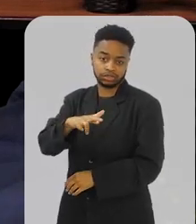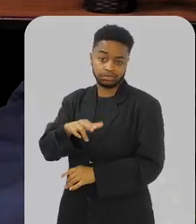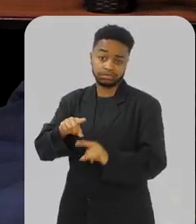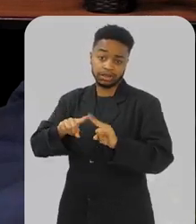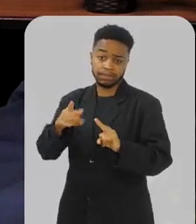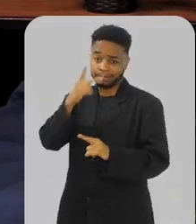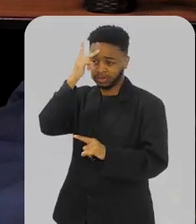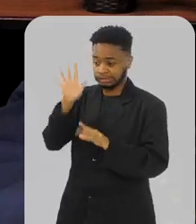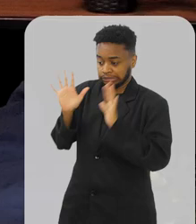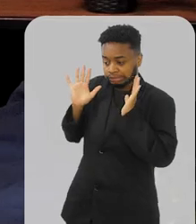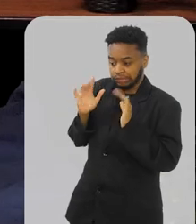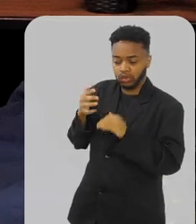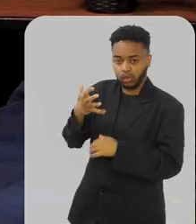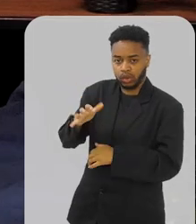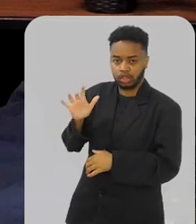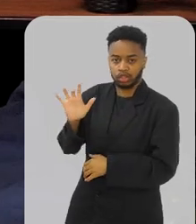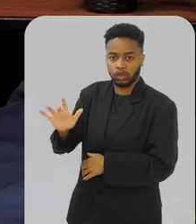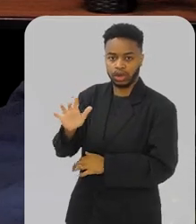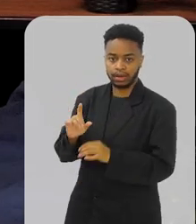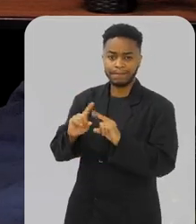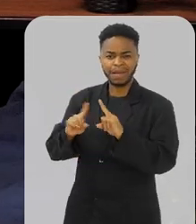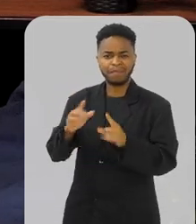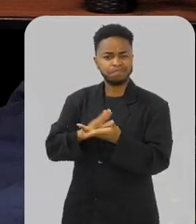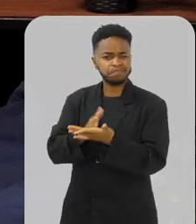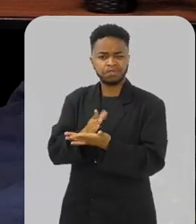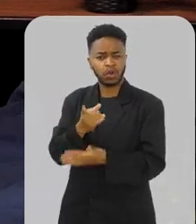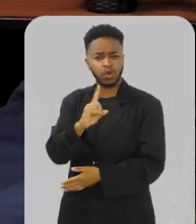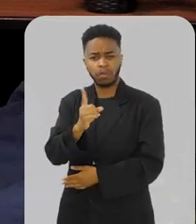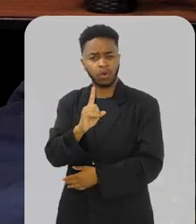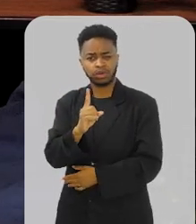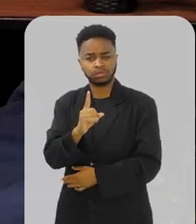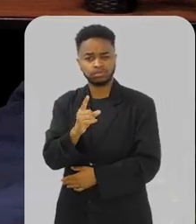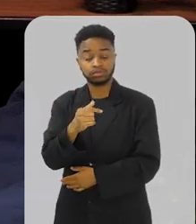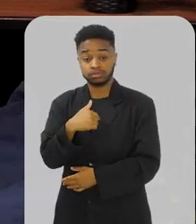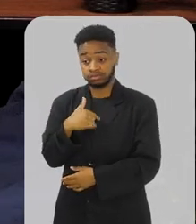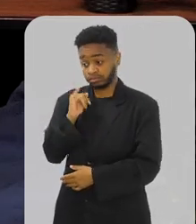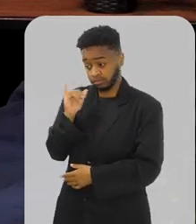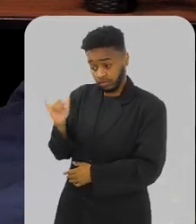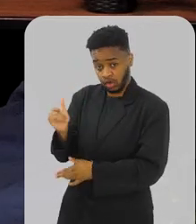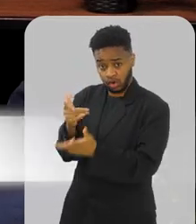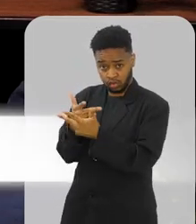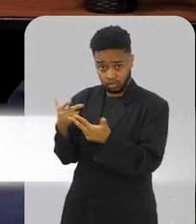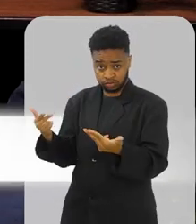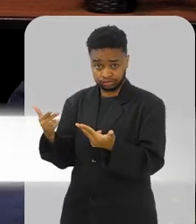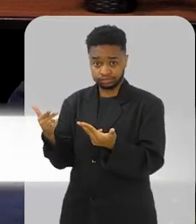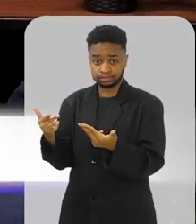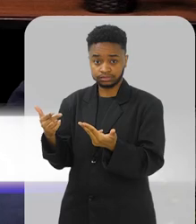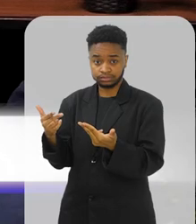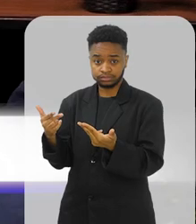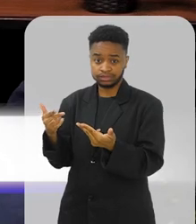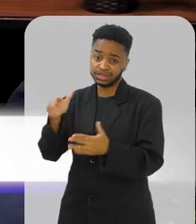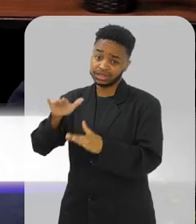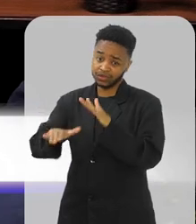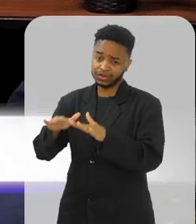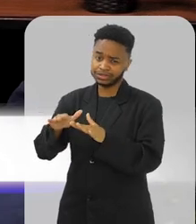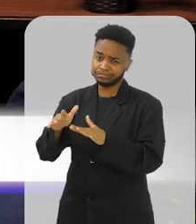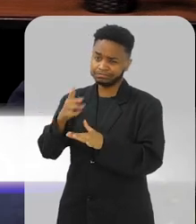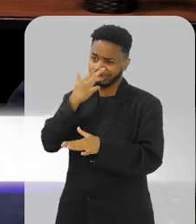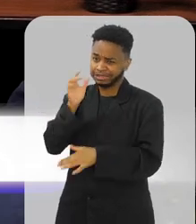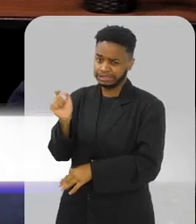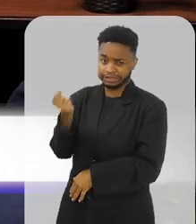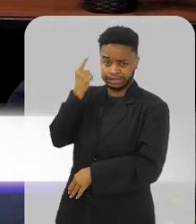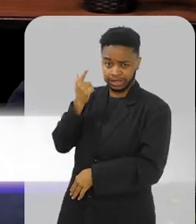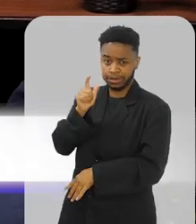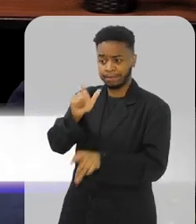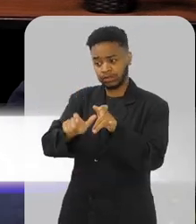Mas, para mim, isso não me incomoda. Eu vou falar uma coisa para você que pode soar estranho para